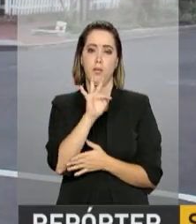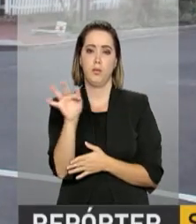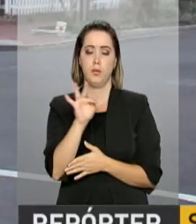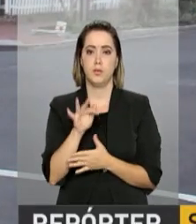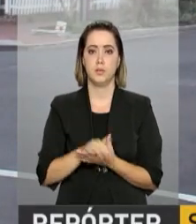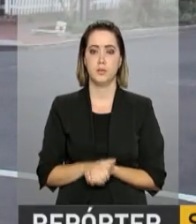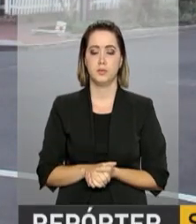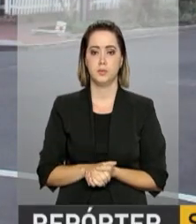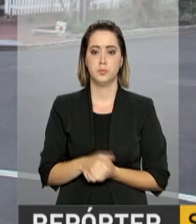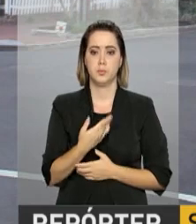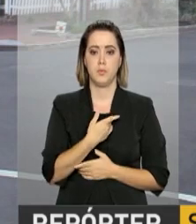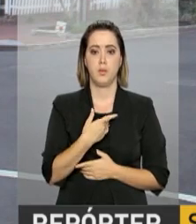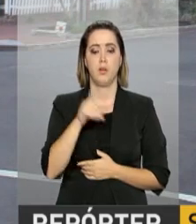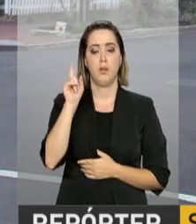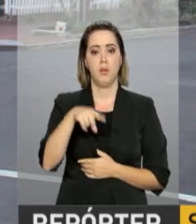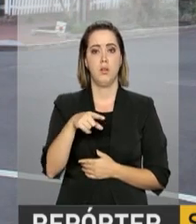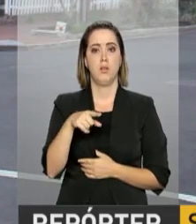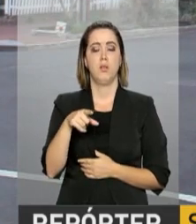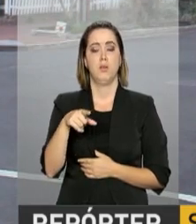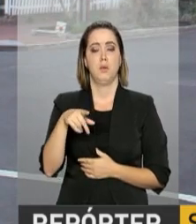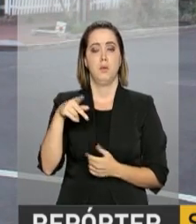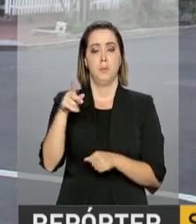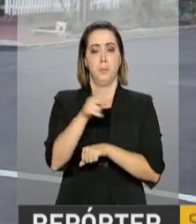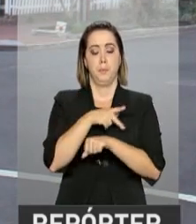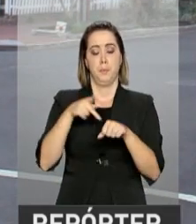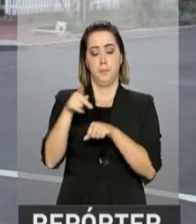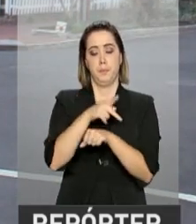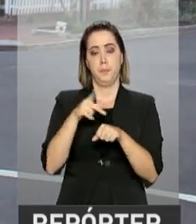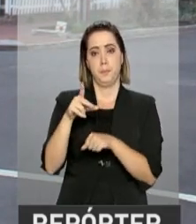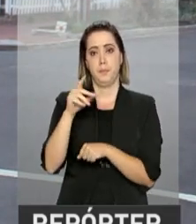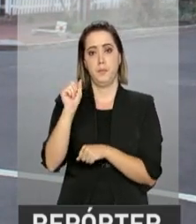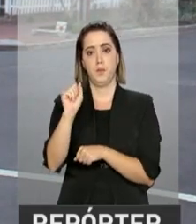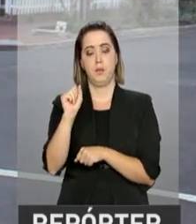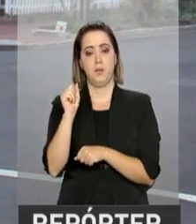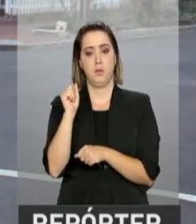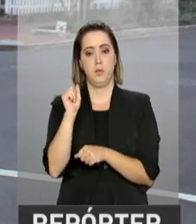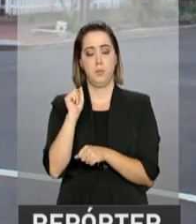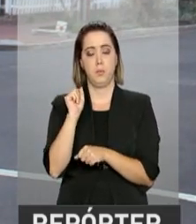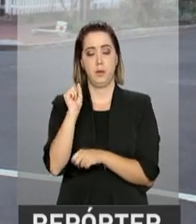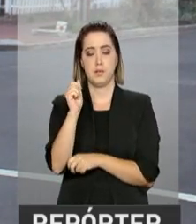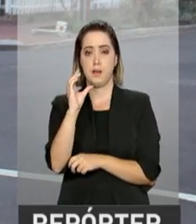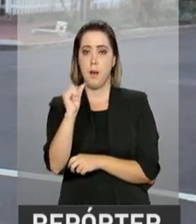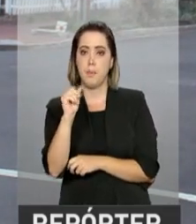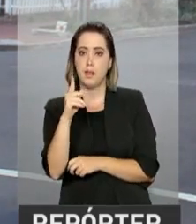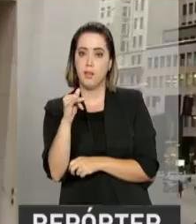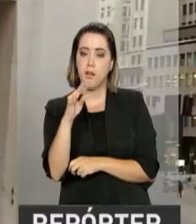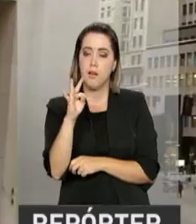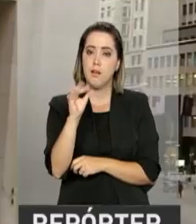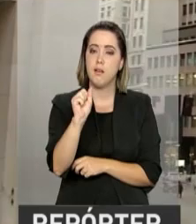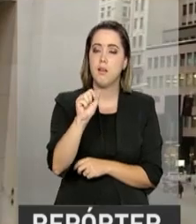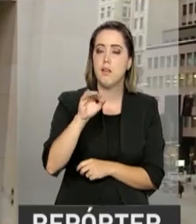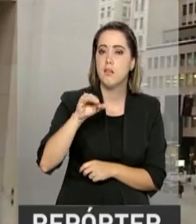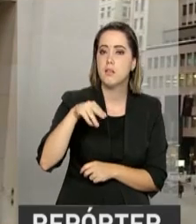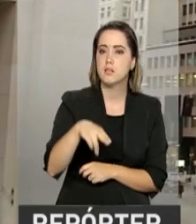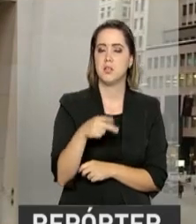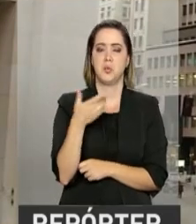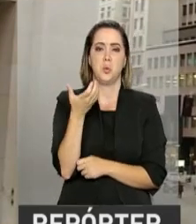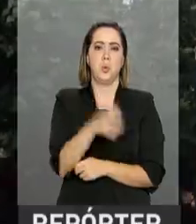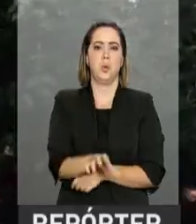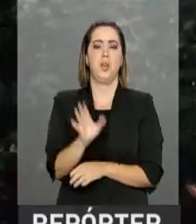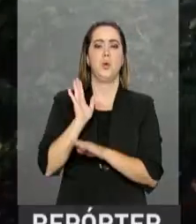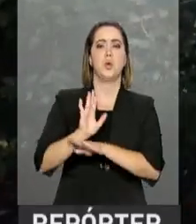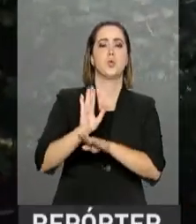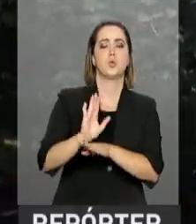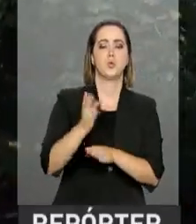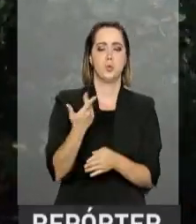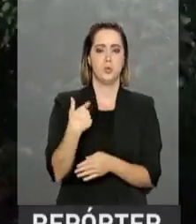É um país capitalista. É ótimo, é maravilhoso. Eu não quero ser ajudado pelo governo, pago pelo governo. Nos Estados Unidos também se discute